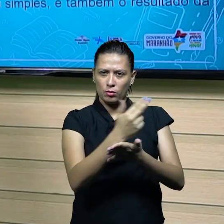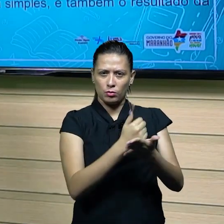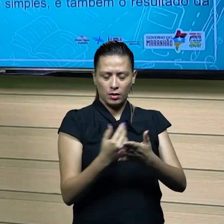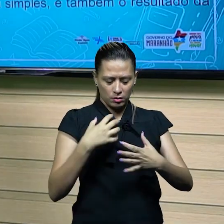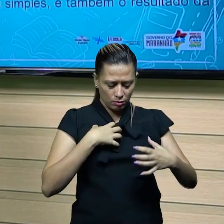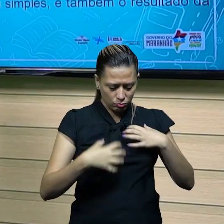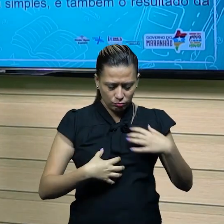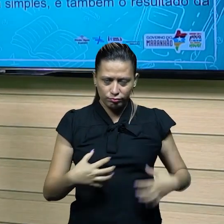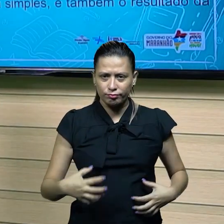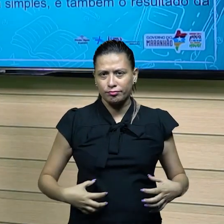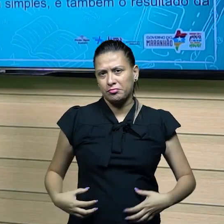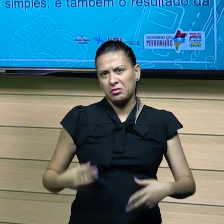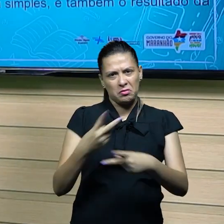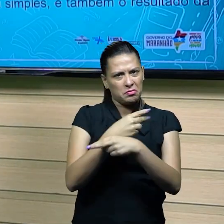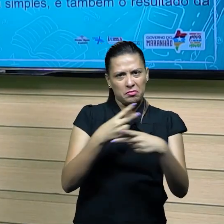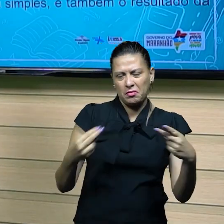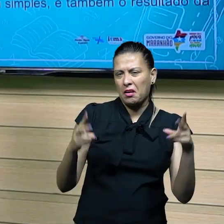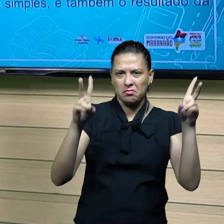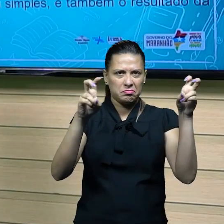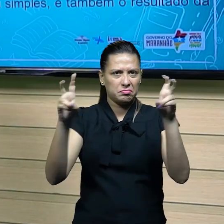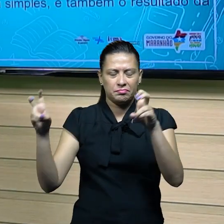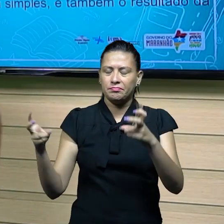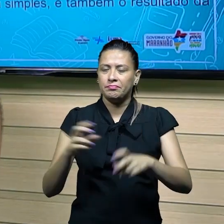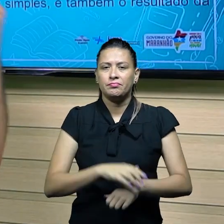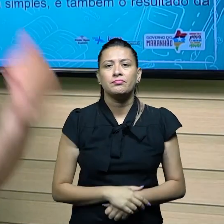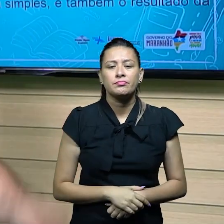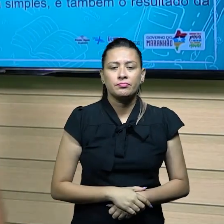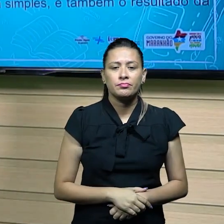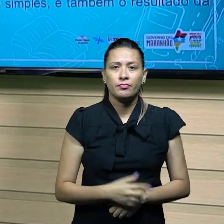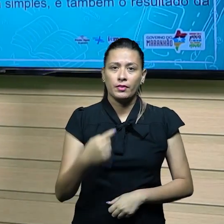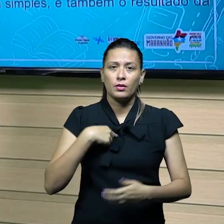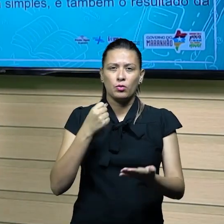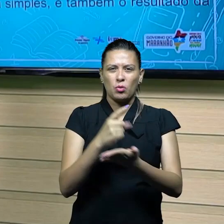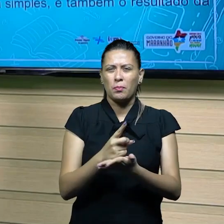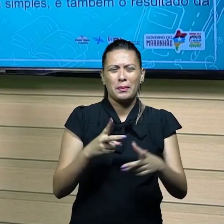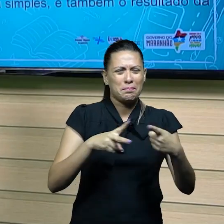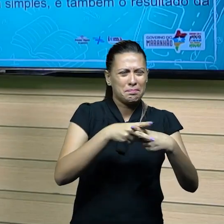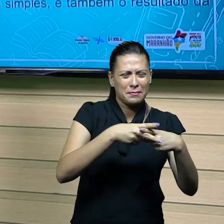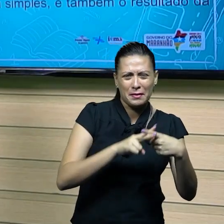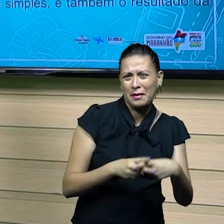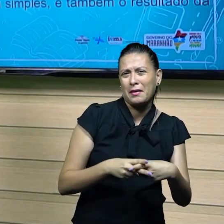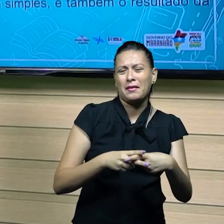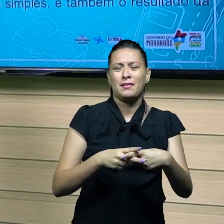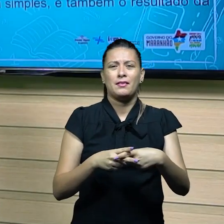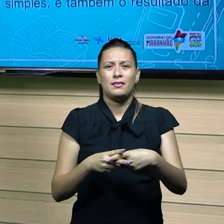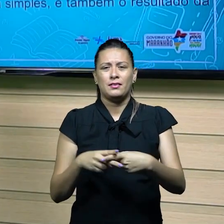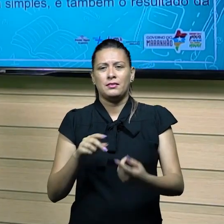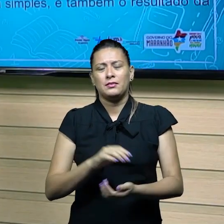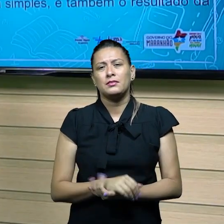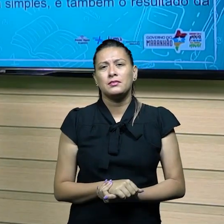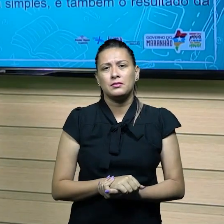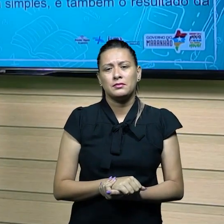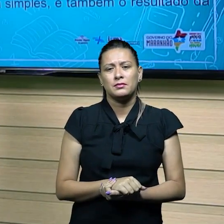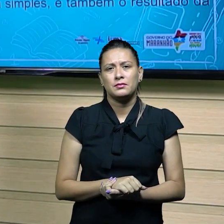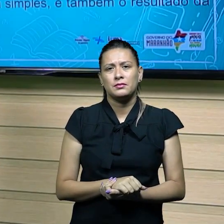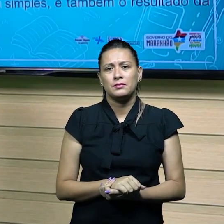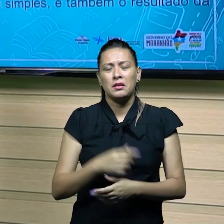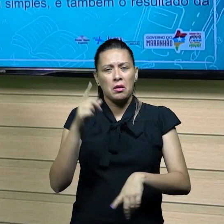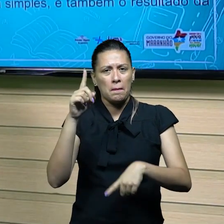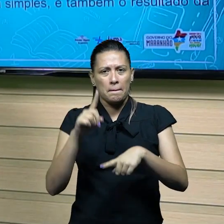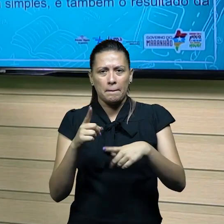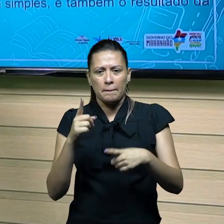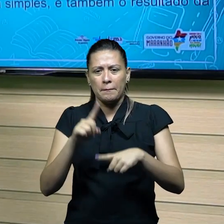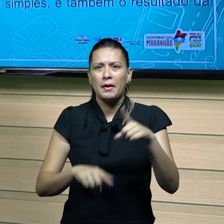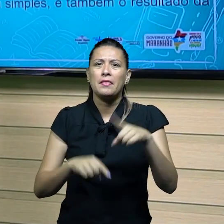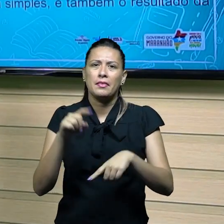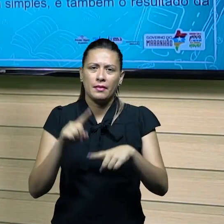maquinário, comprei as estampas, comprei o material para estampa, comprei o tecido e estou produzindo. E eu percebi que produzir 100 camisas, eu